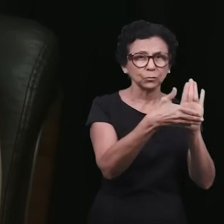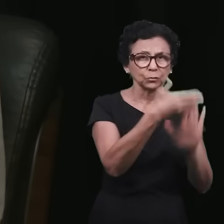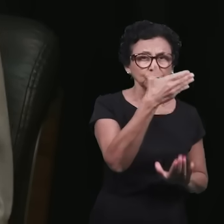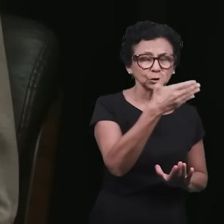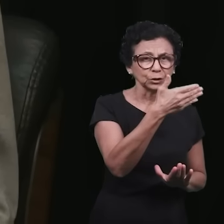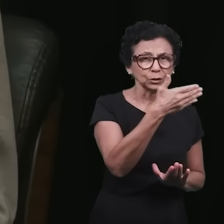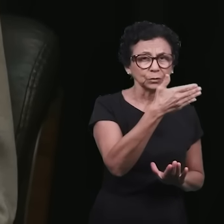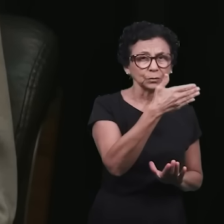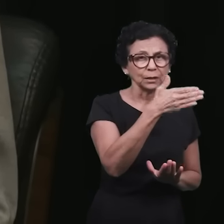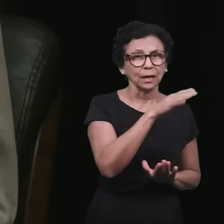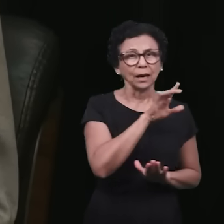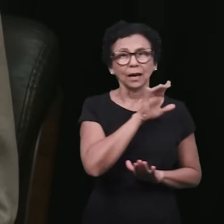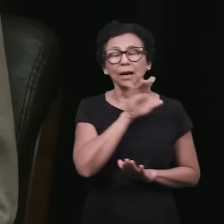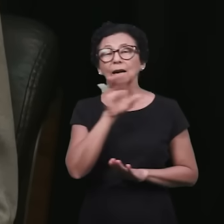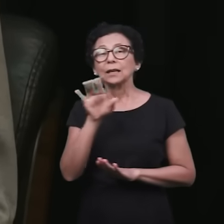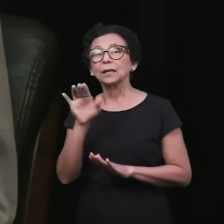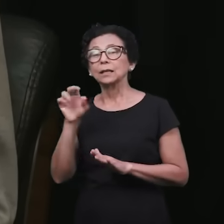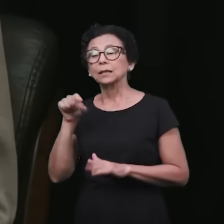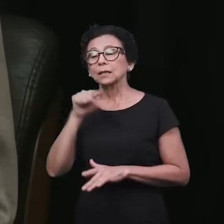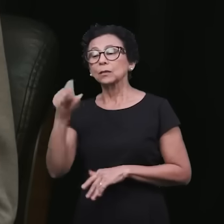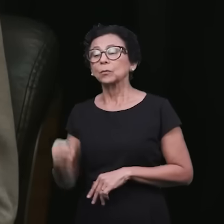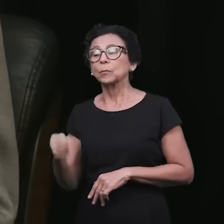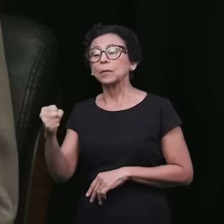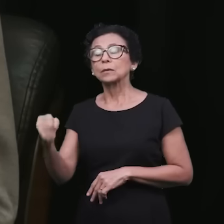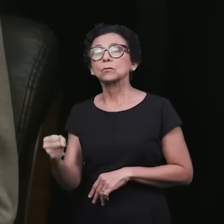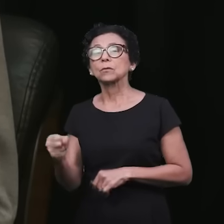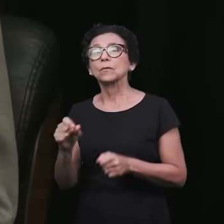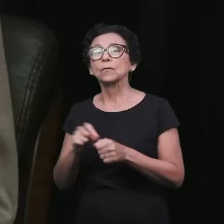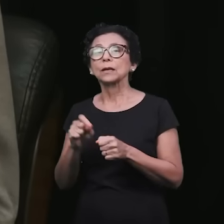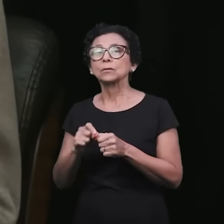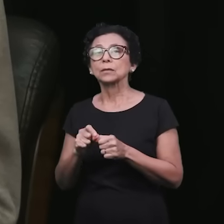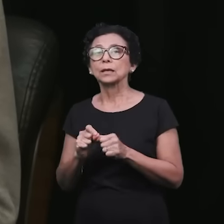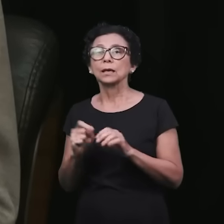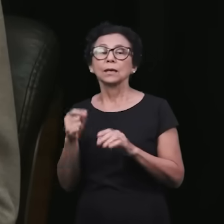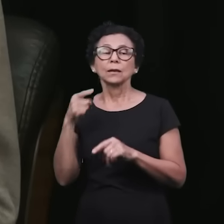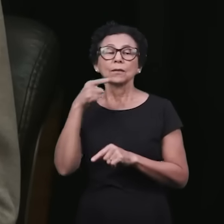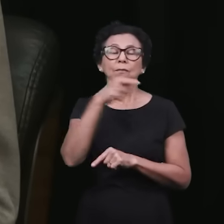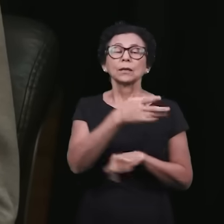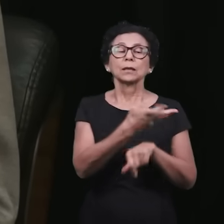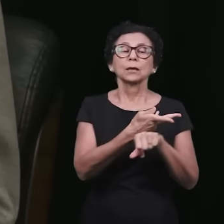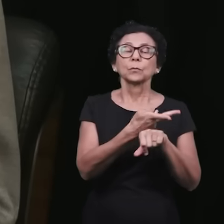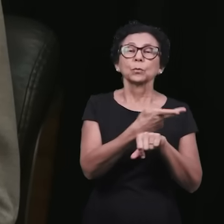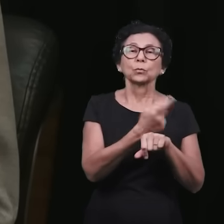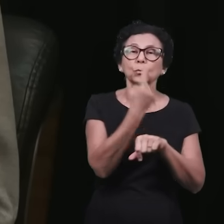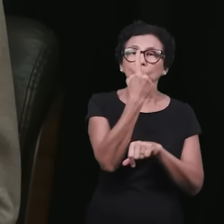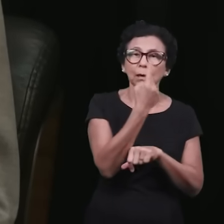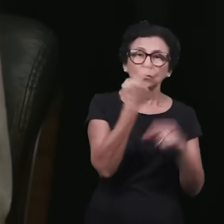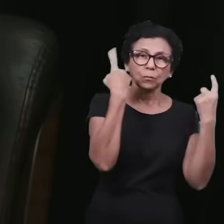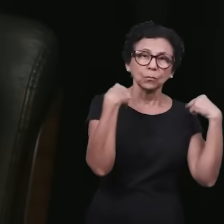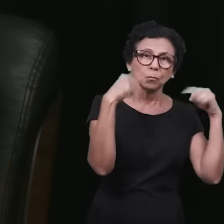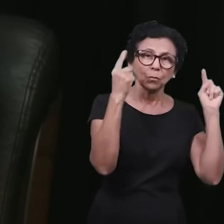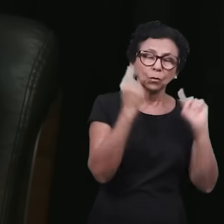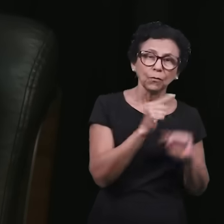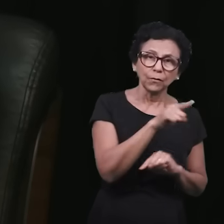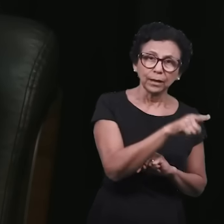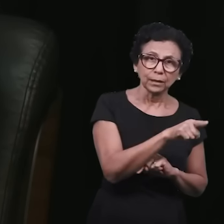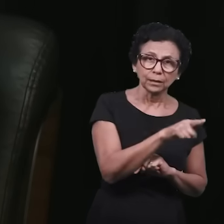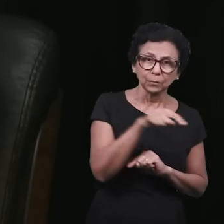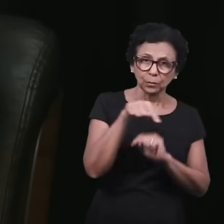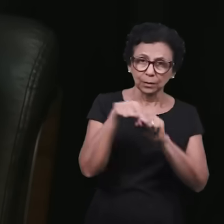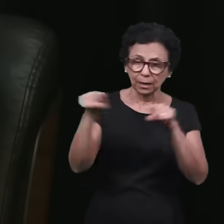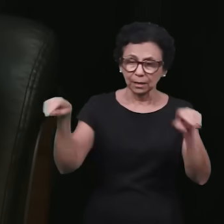ele cuida mais dessa ovelha que ela está por algum motivo afastada ou está disciplinada, que cuida dos